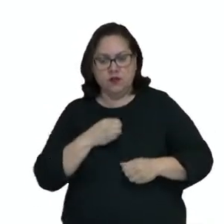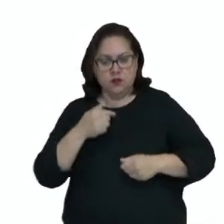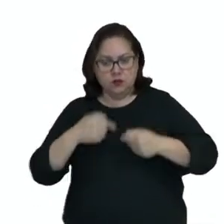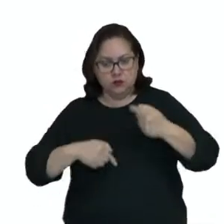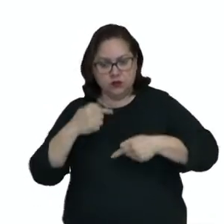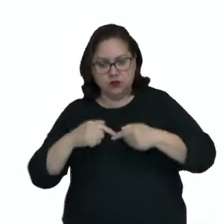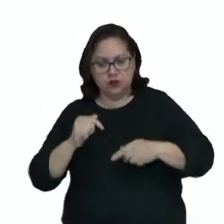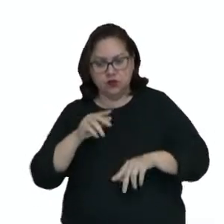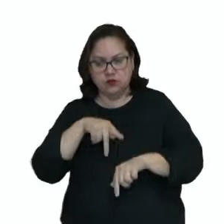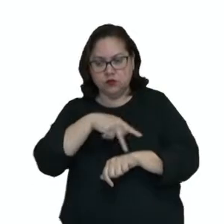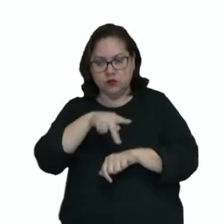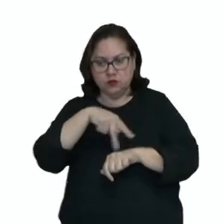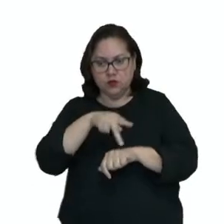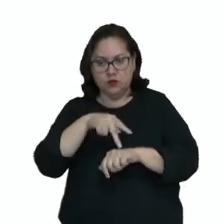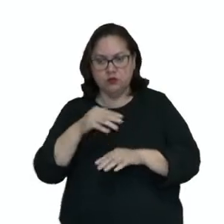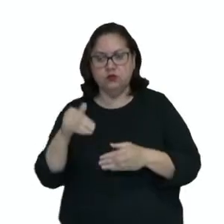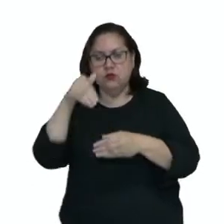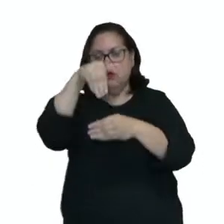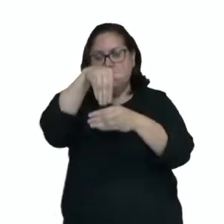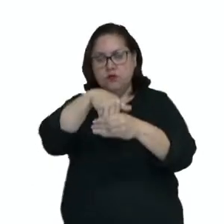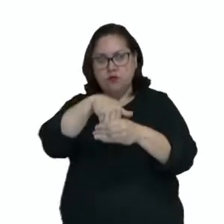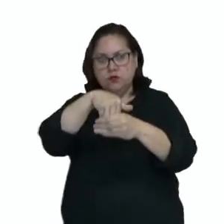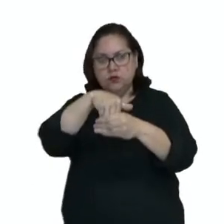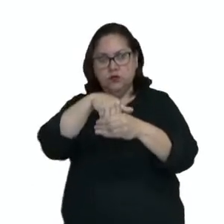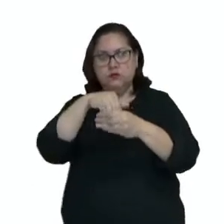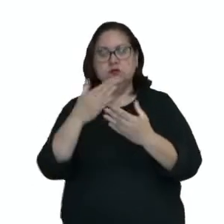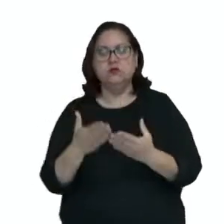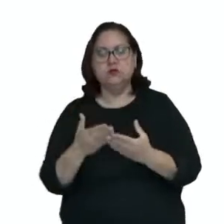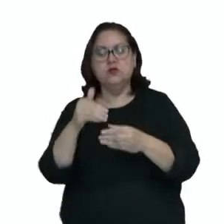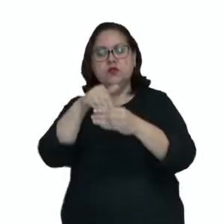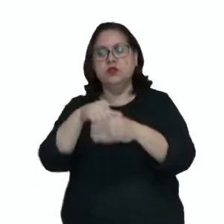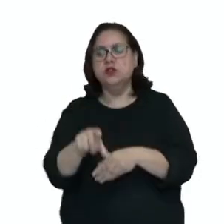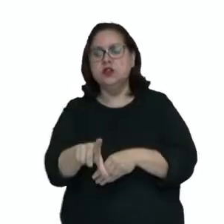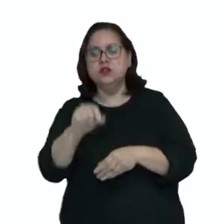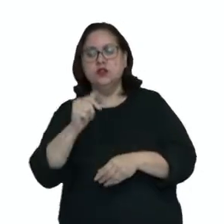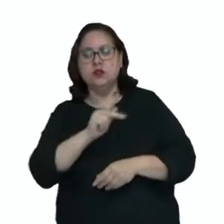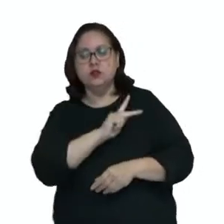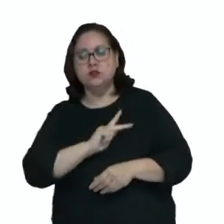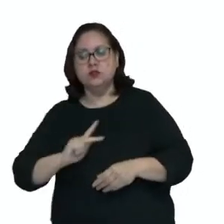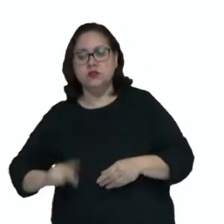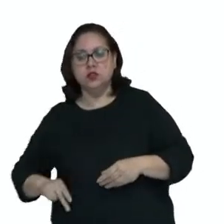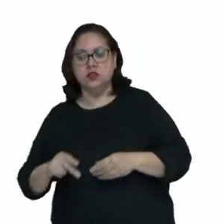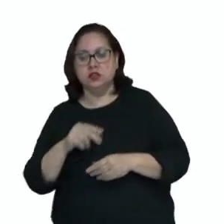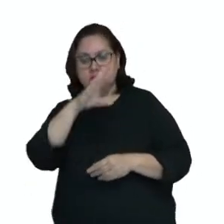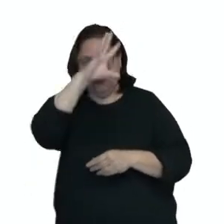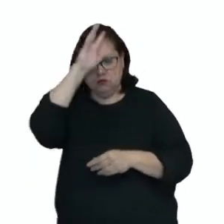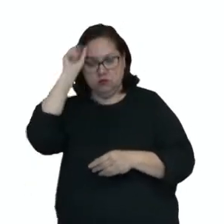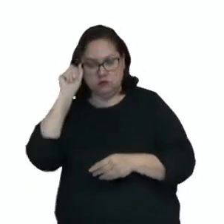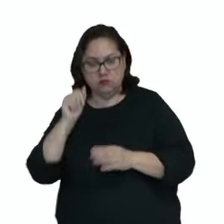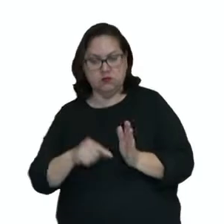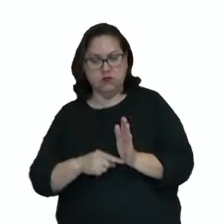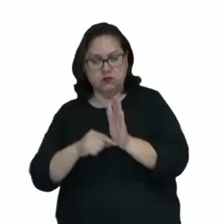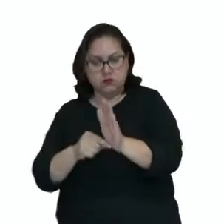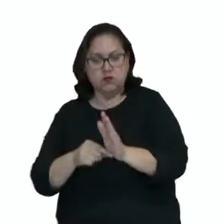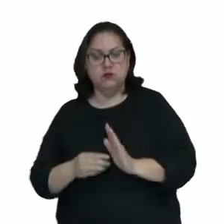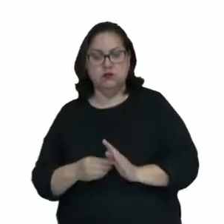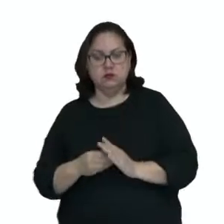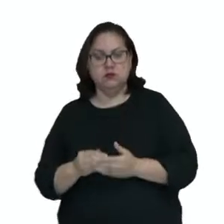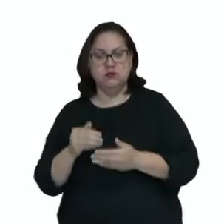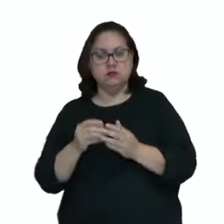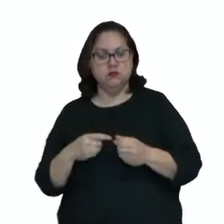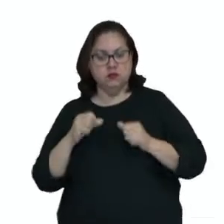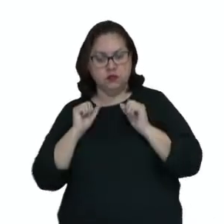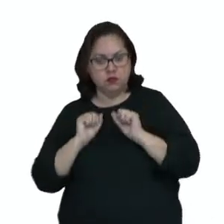país por meio do voto. A função do voto é a escolha de representantes. Os representantes eleitos dispõem